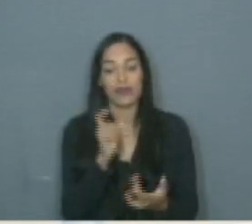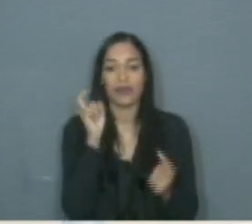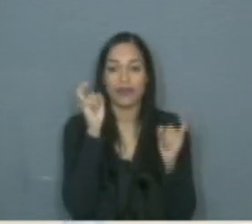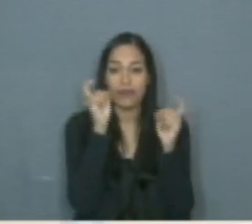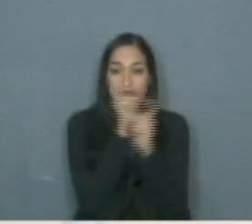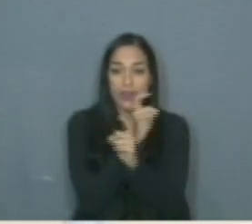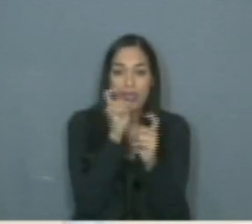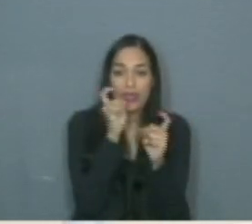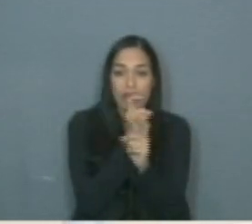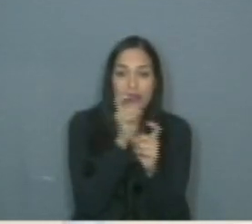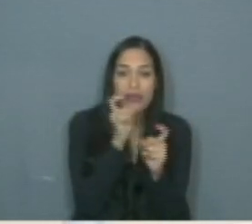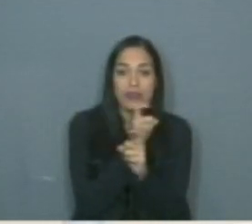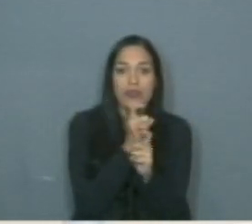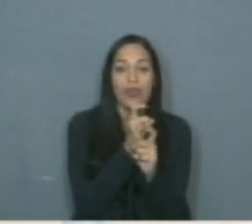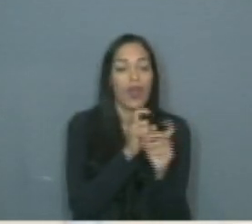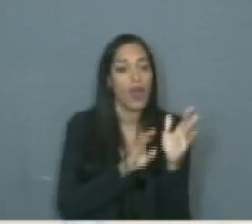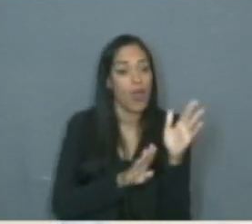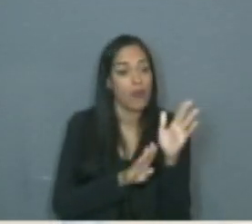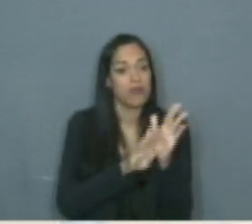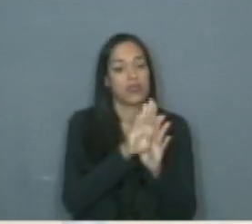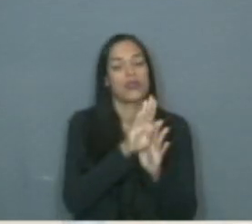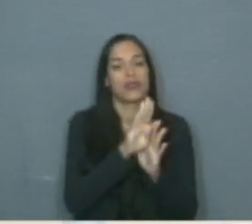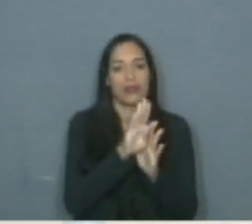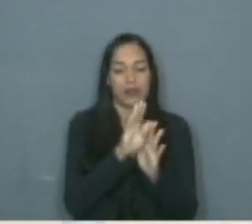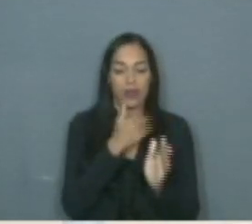mentem sobre o desempenho do governo Lula,